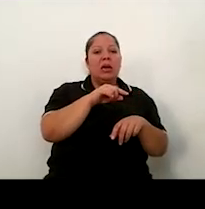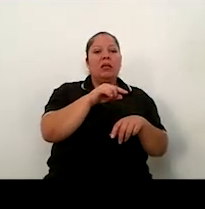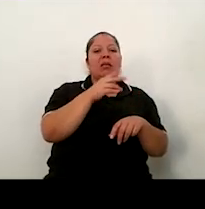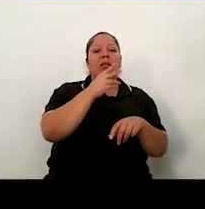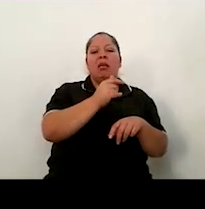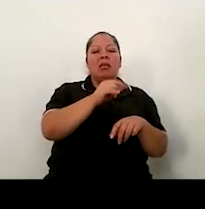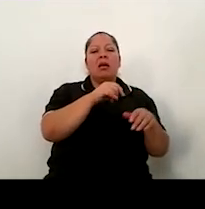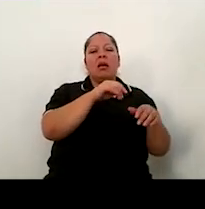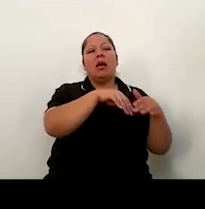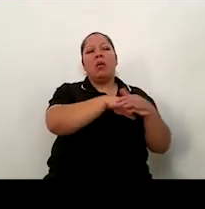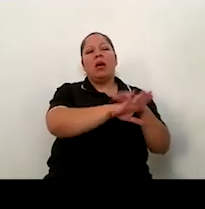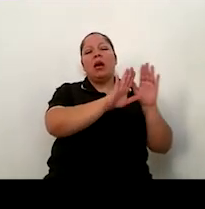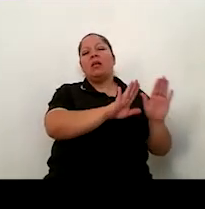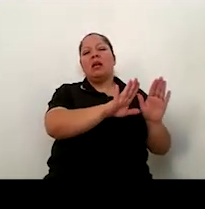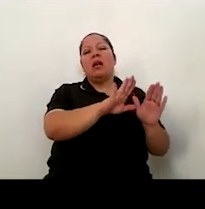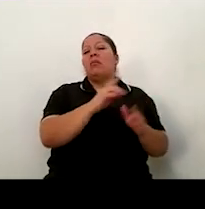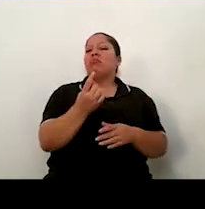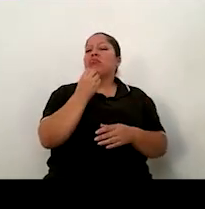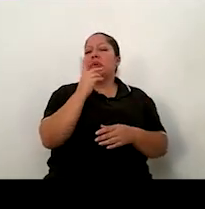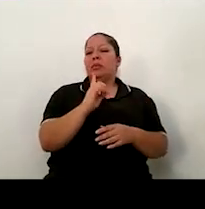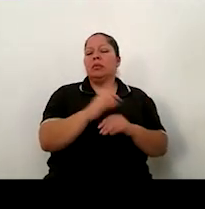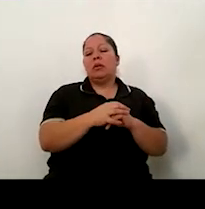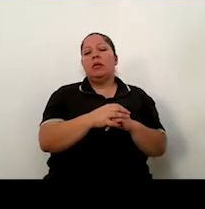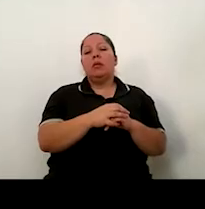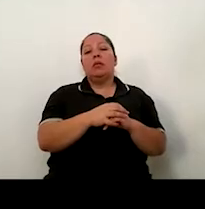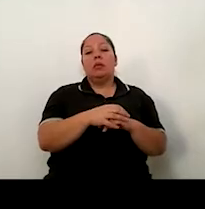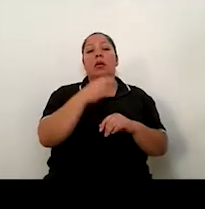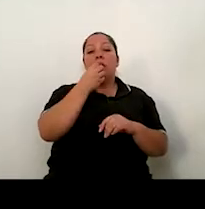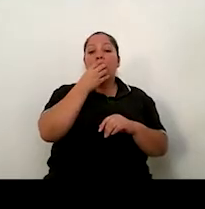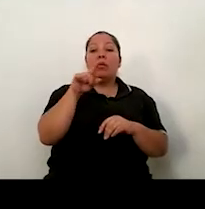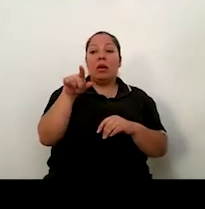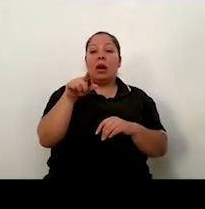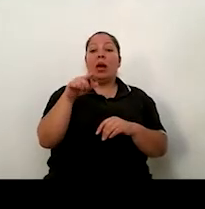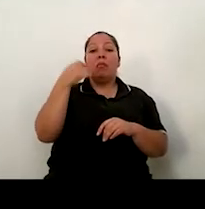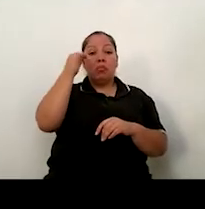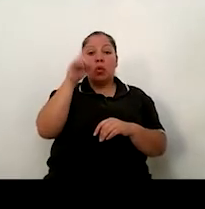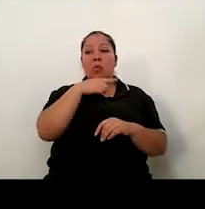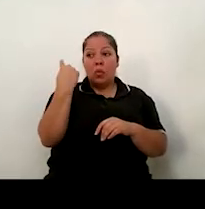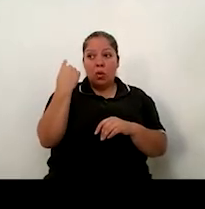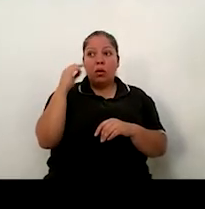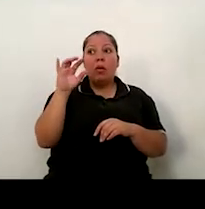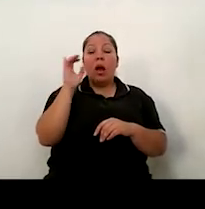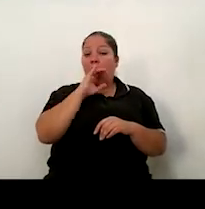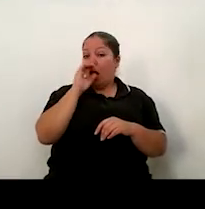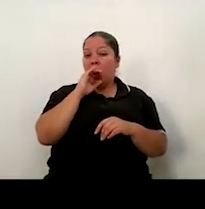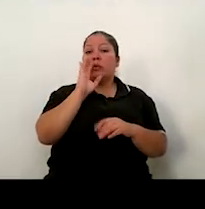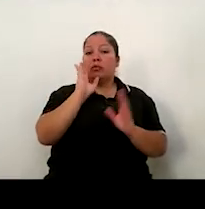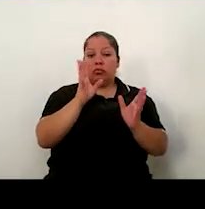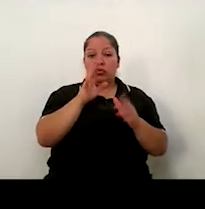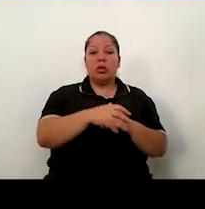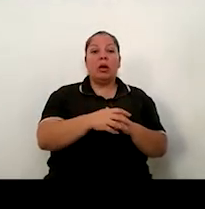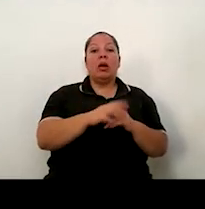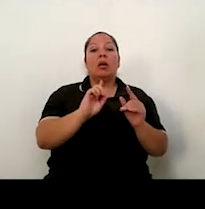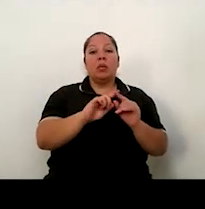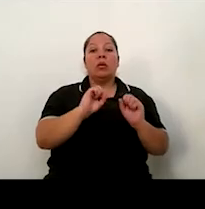crua, a depender da condição de refrigeração que ela vai ficar também, esse processo de formação